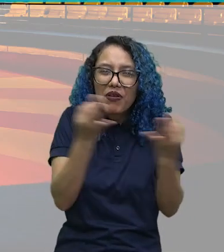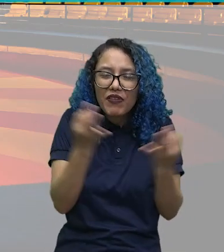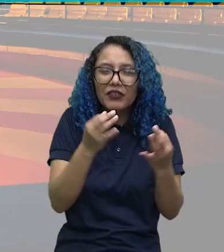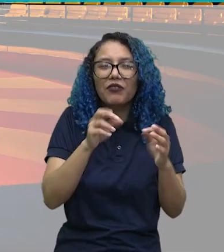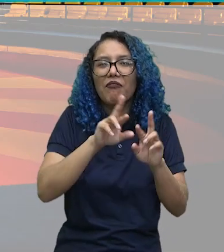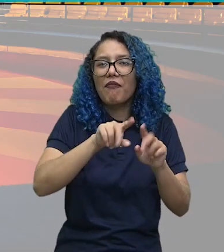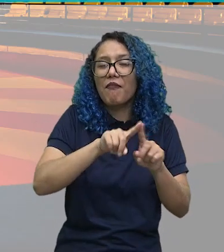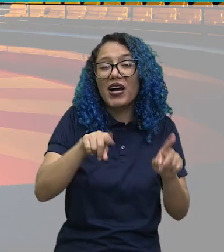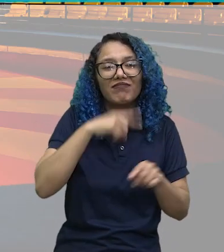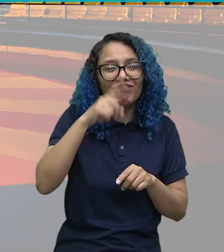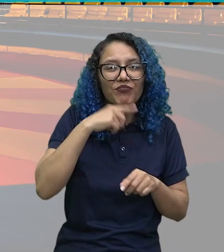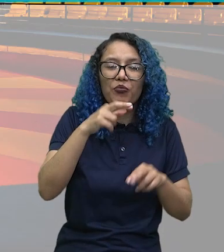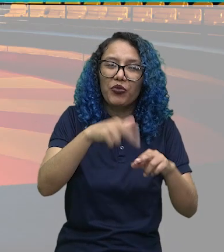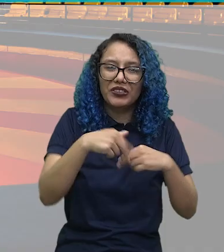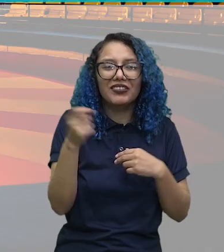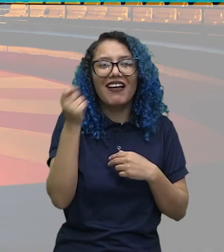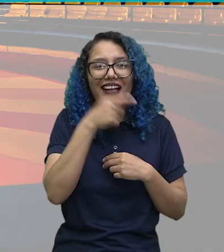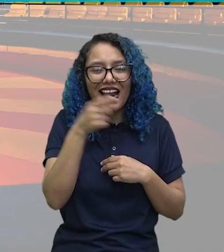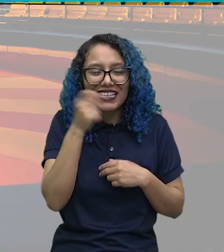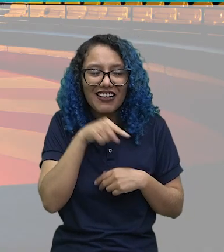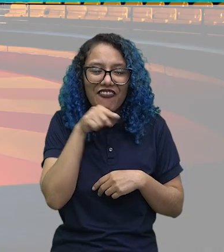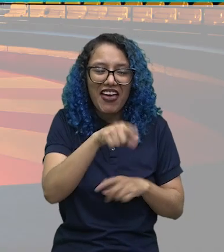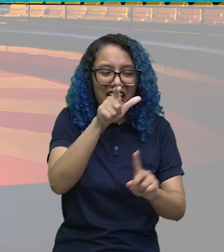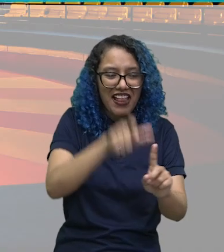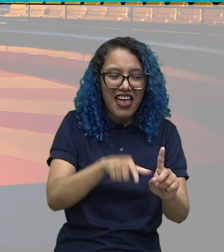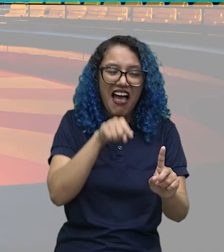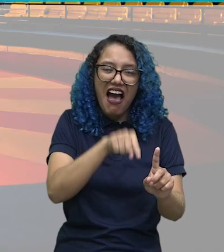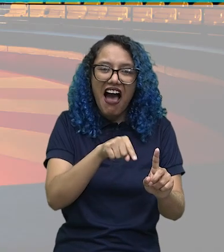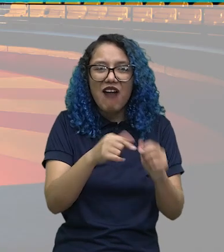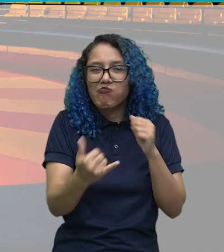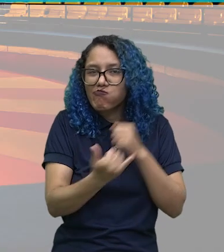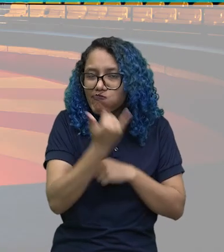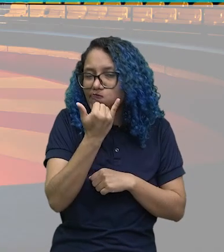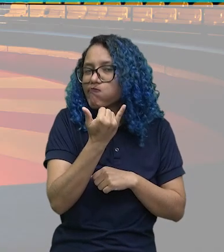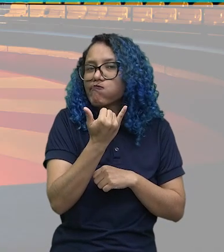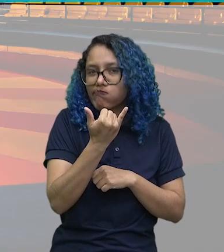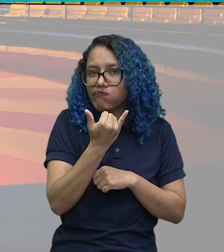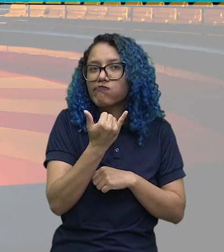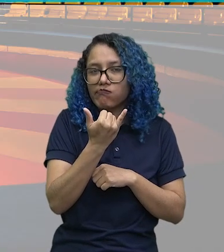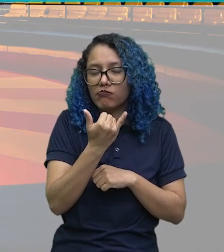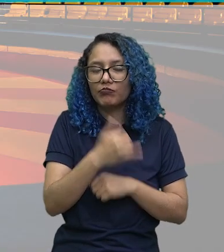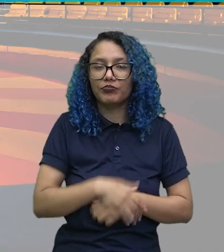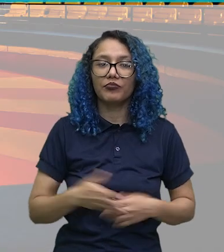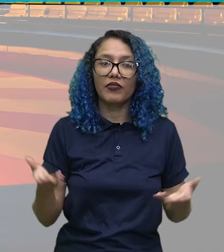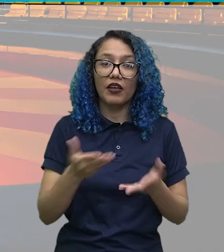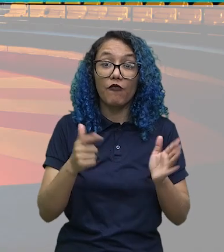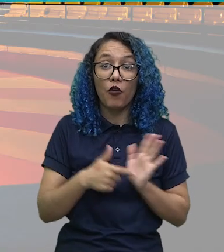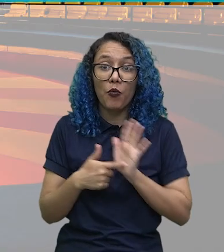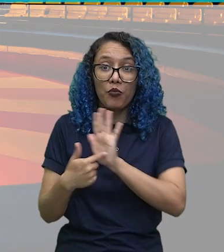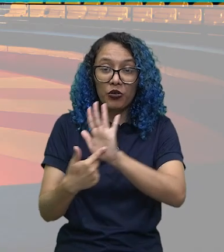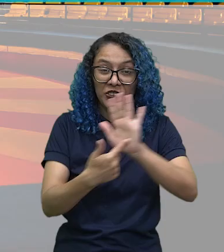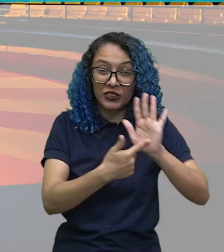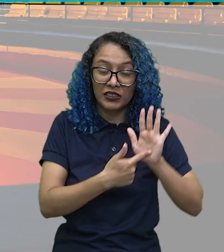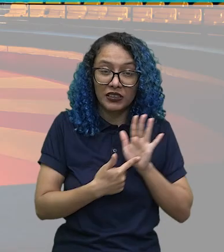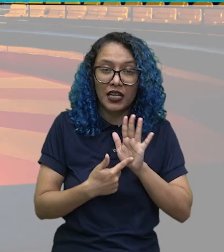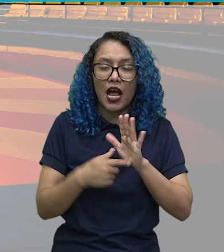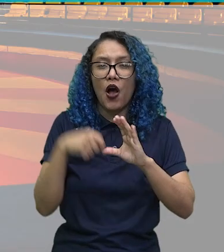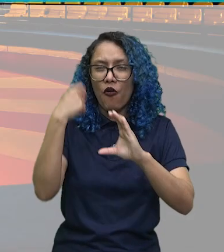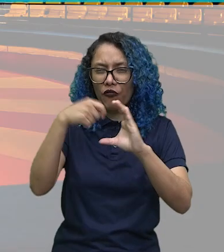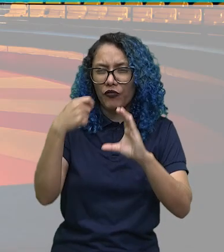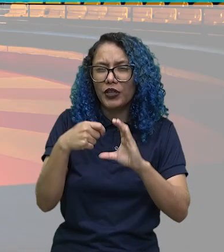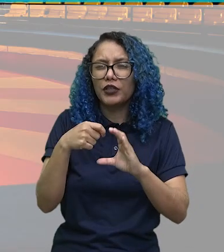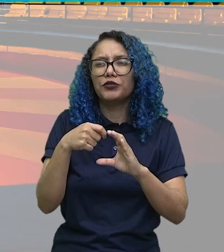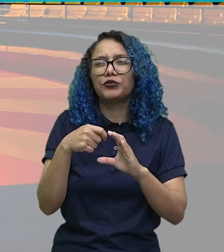engraçado observar suas frustrações diante do caos que o cerca. Vamos agora assistir um VTzinho.